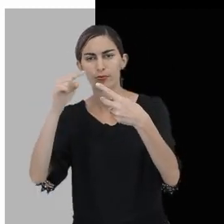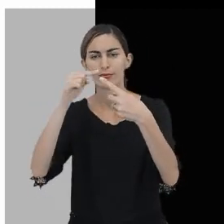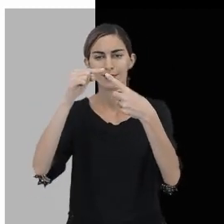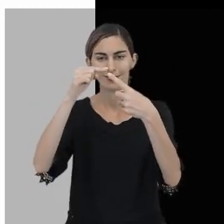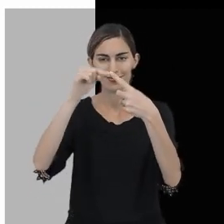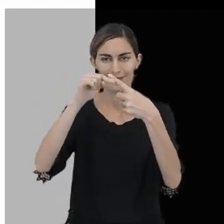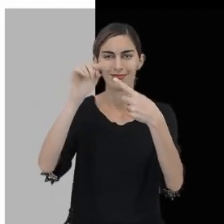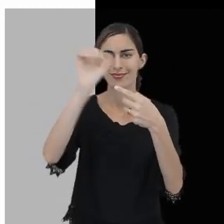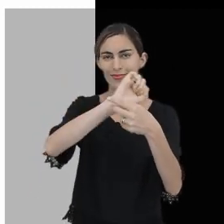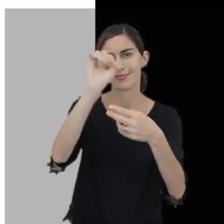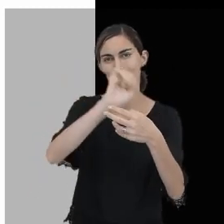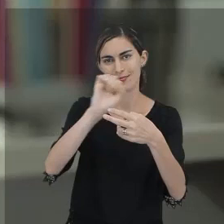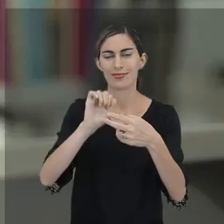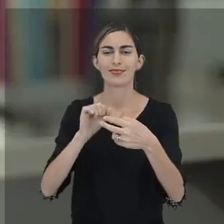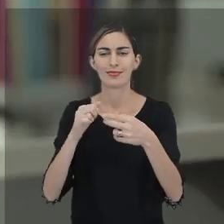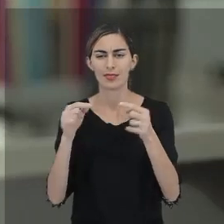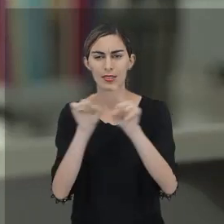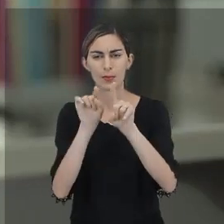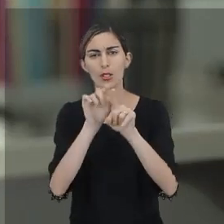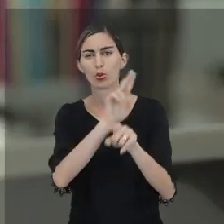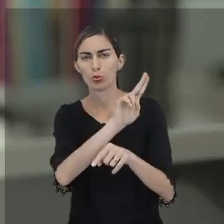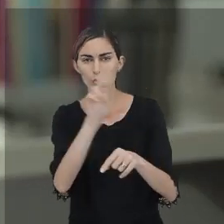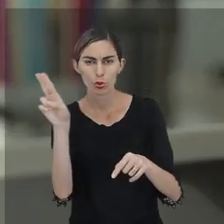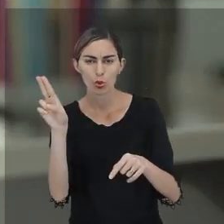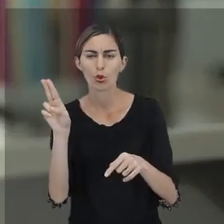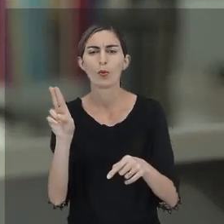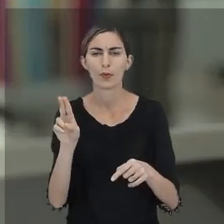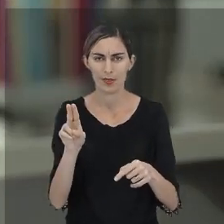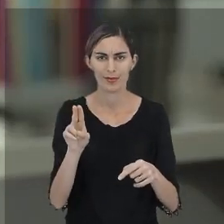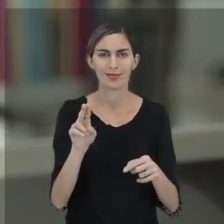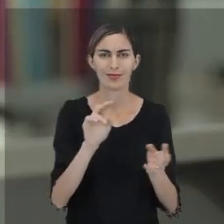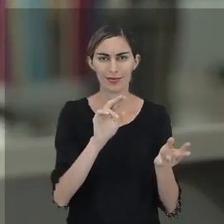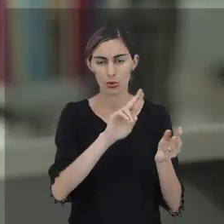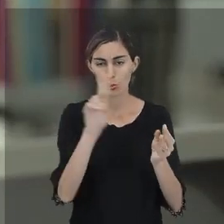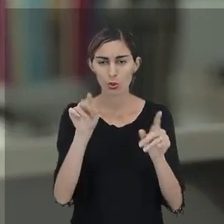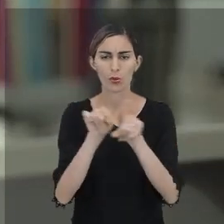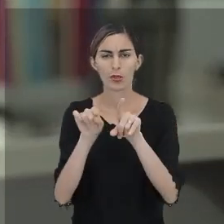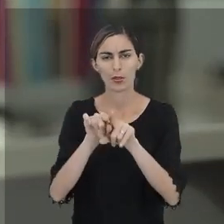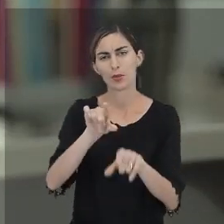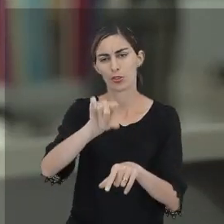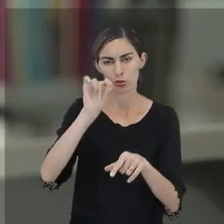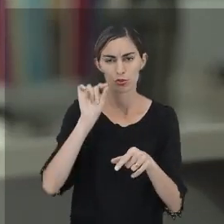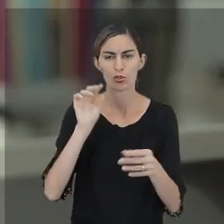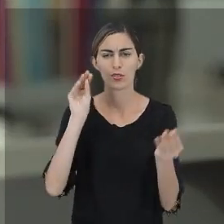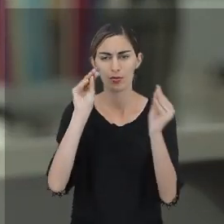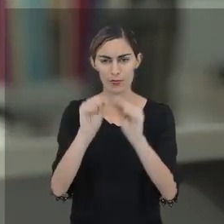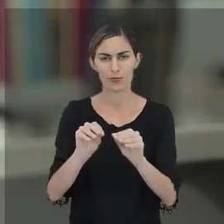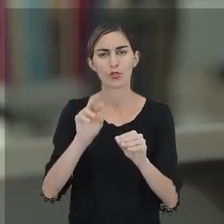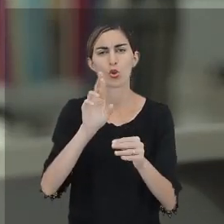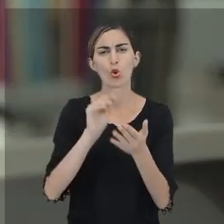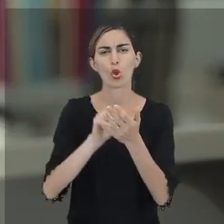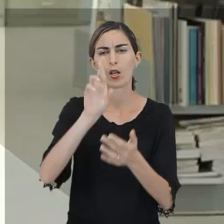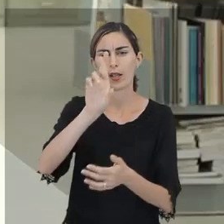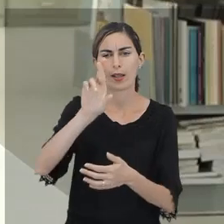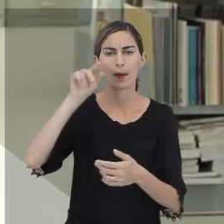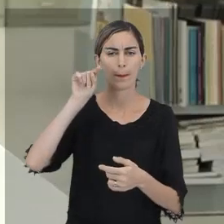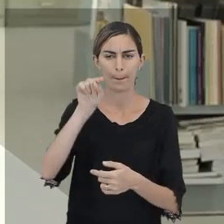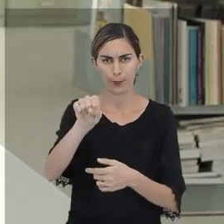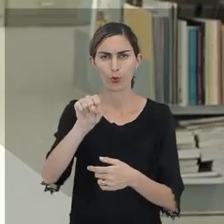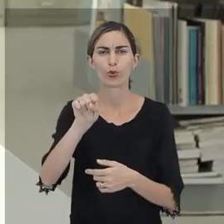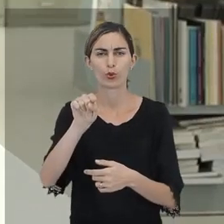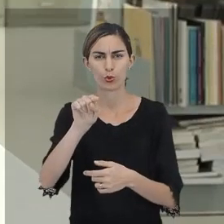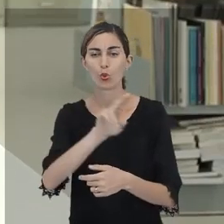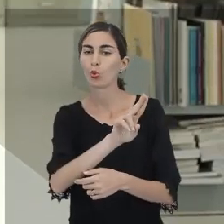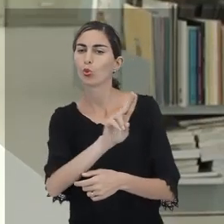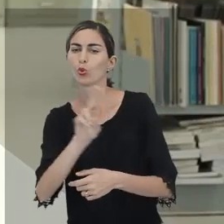coloca um nome do rei do butão também certo vejo aqui está definido aí de rede ou grupo é que você colocar r pontuais de um nome do